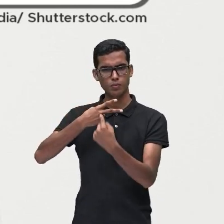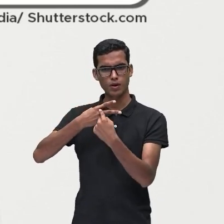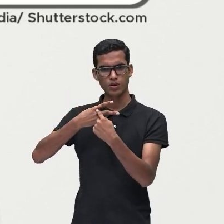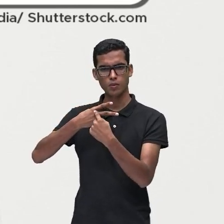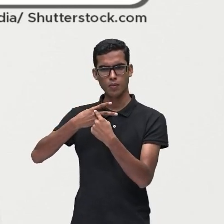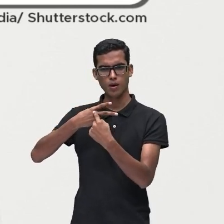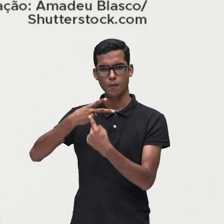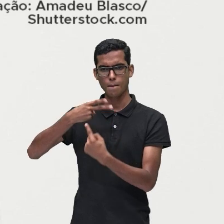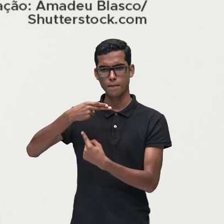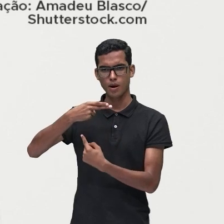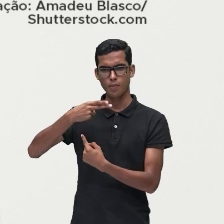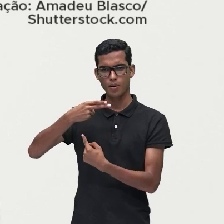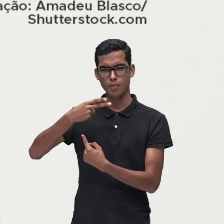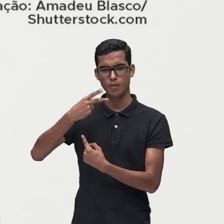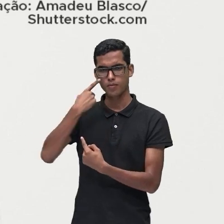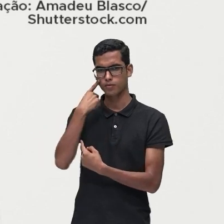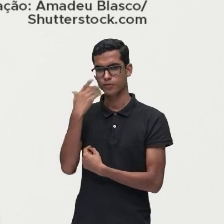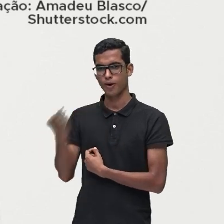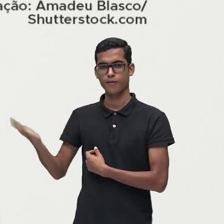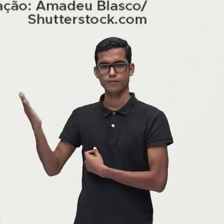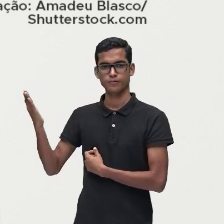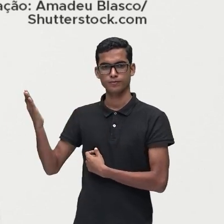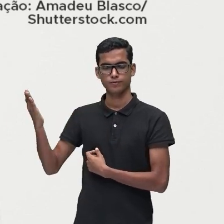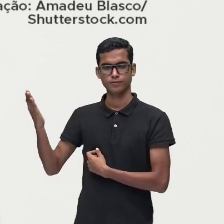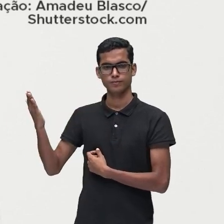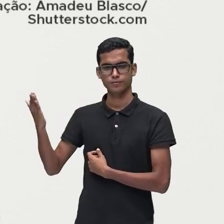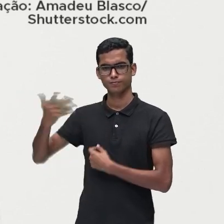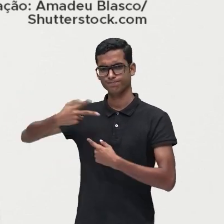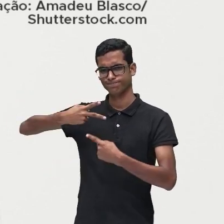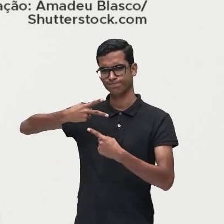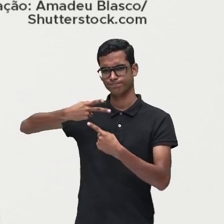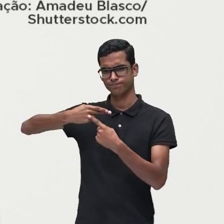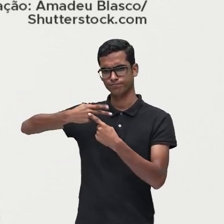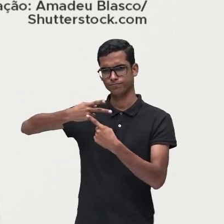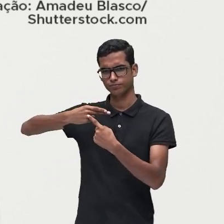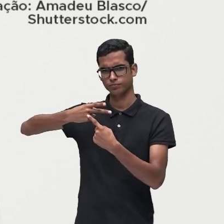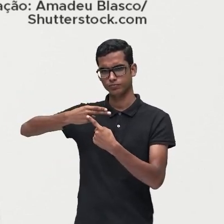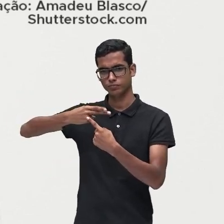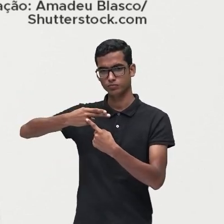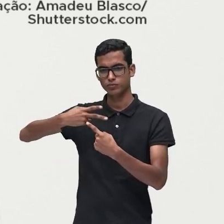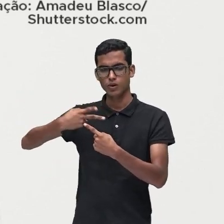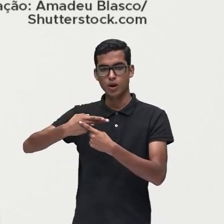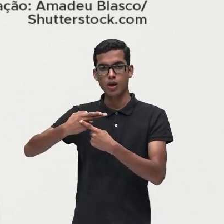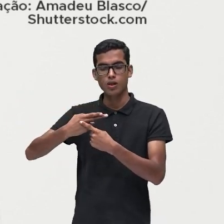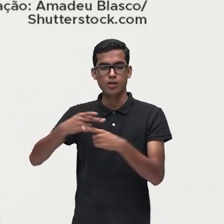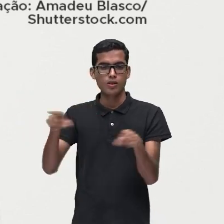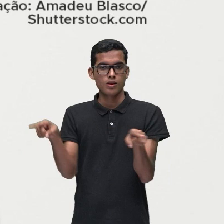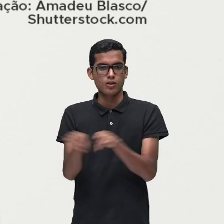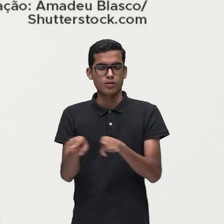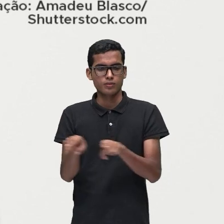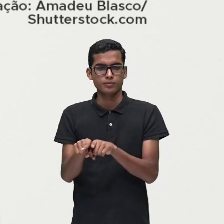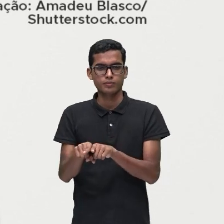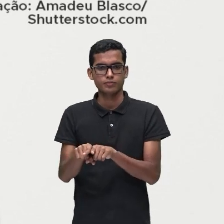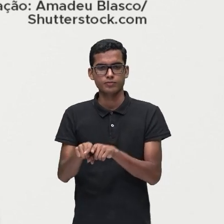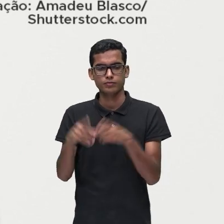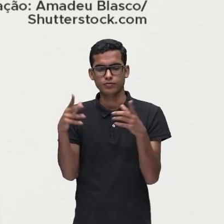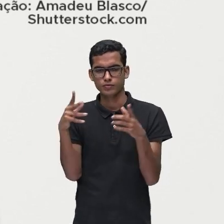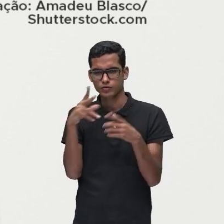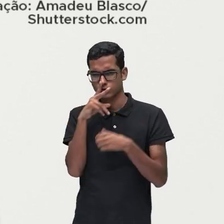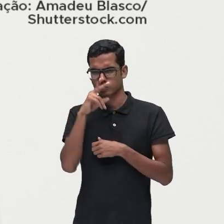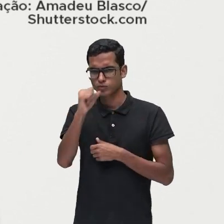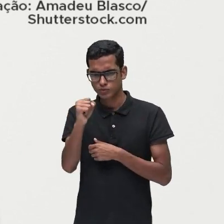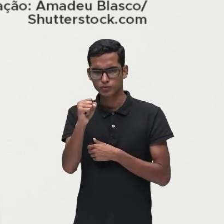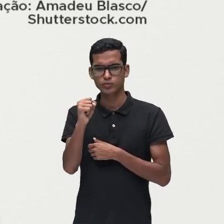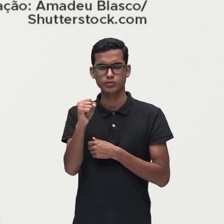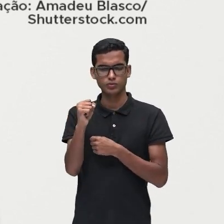nossa próxima cartela? Um ponto de apoio no meio. E você vai ter o quê? A força de potência,